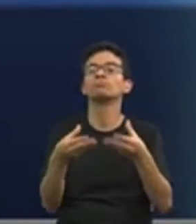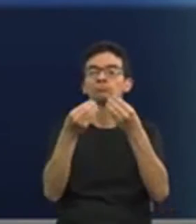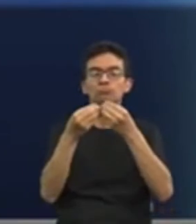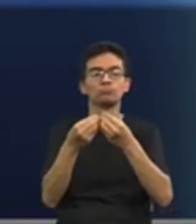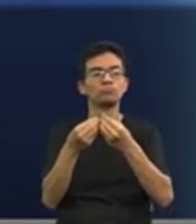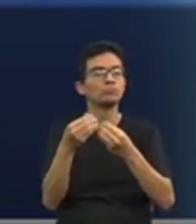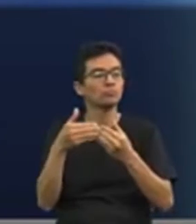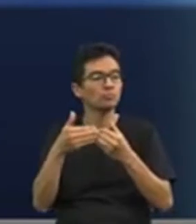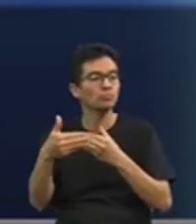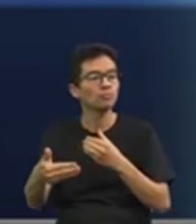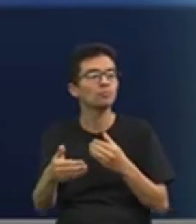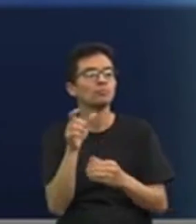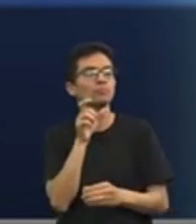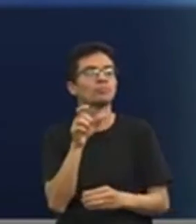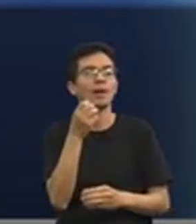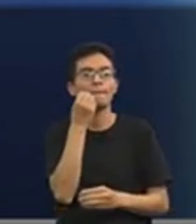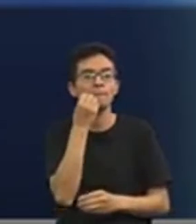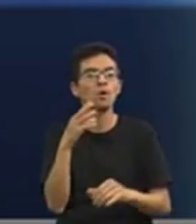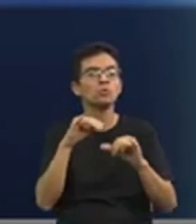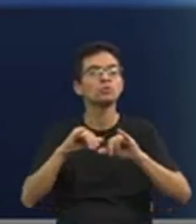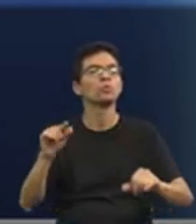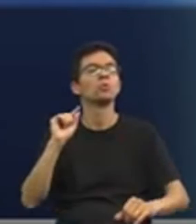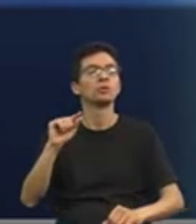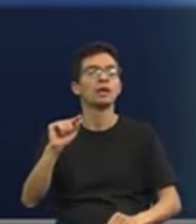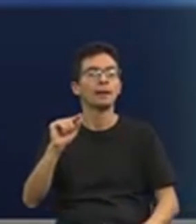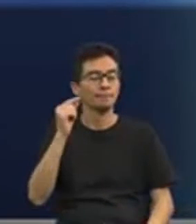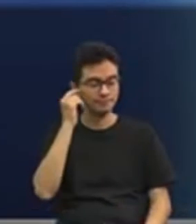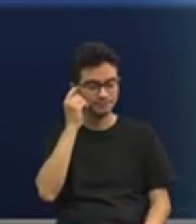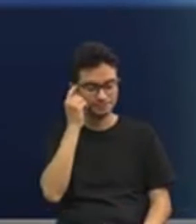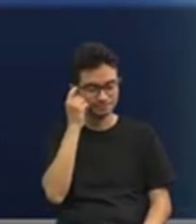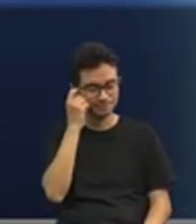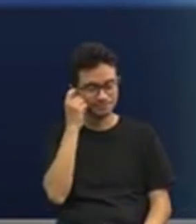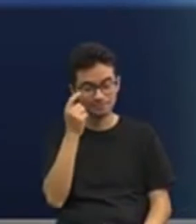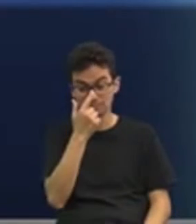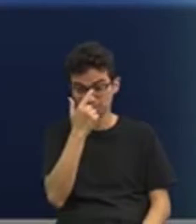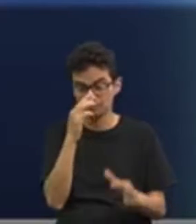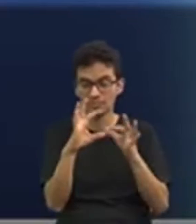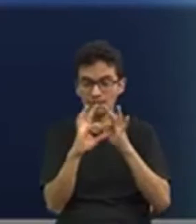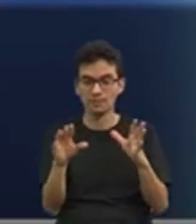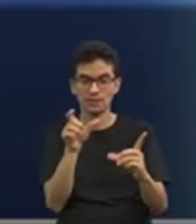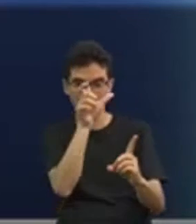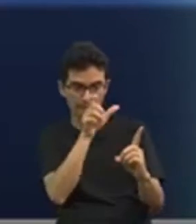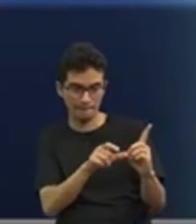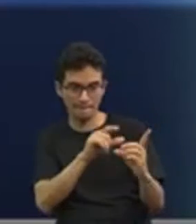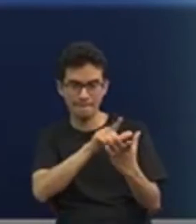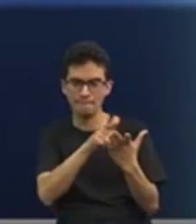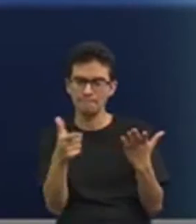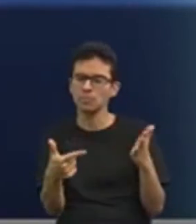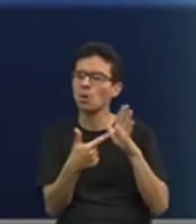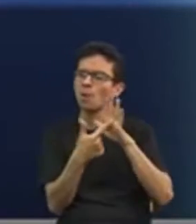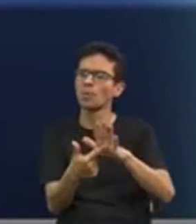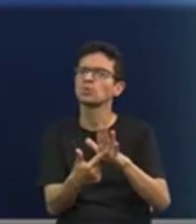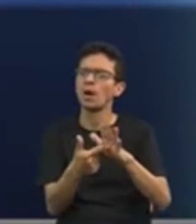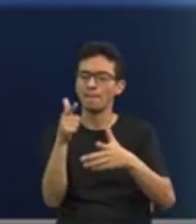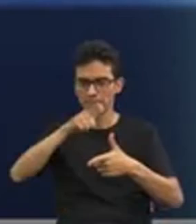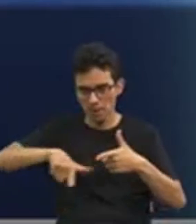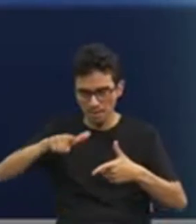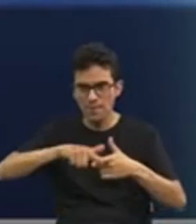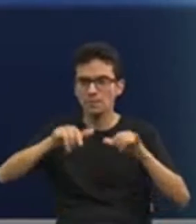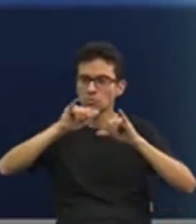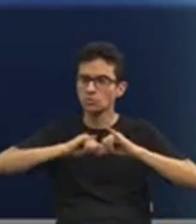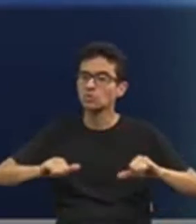adversativa seguido da expressão a boa notícia é que permite ao jornalista apontar a gravidade